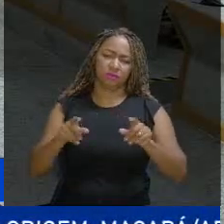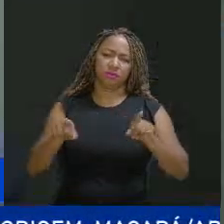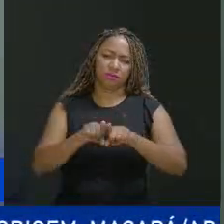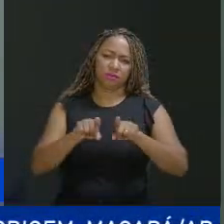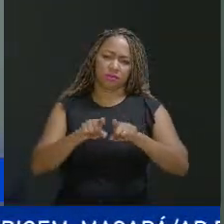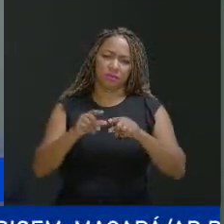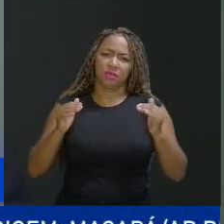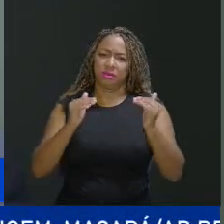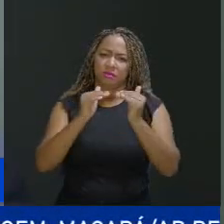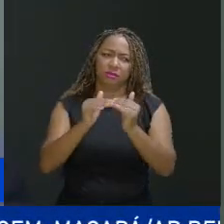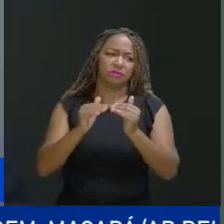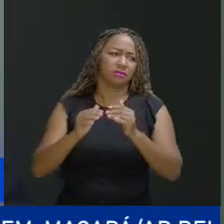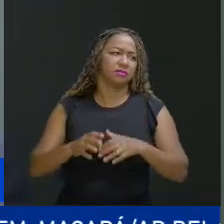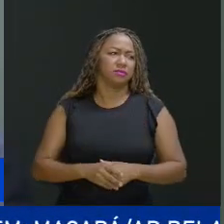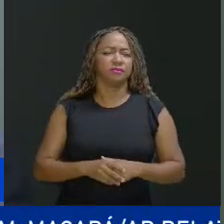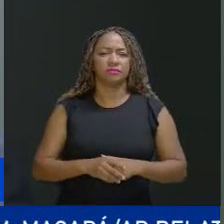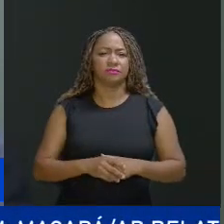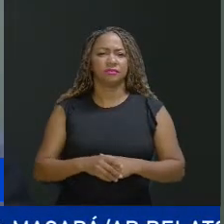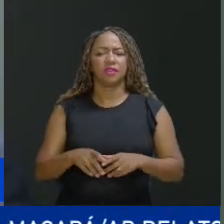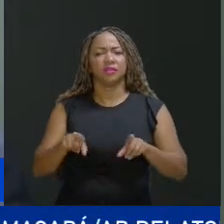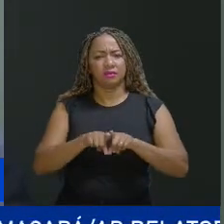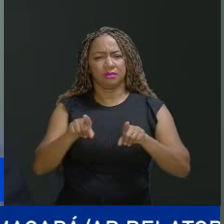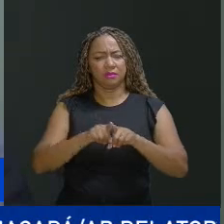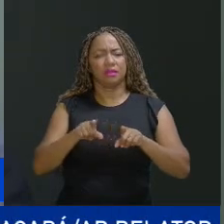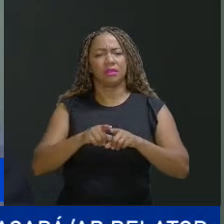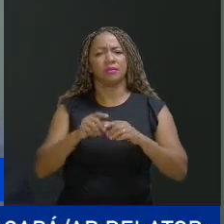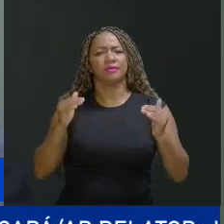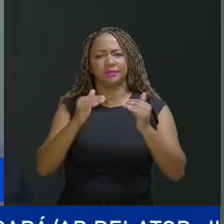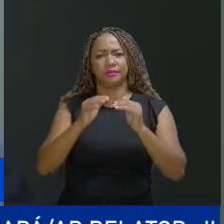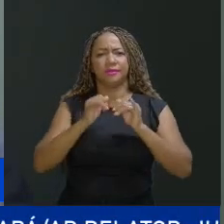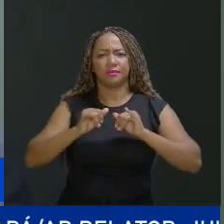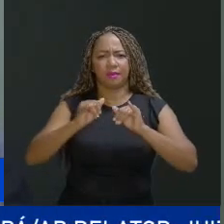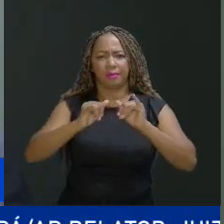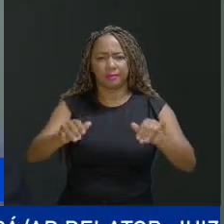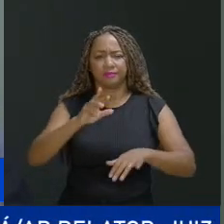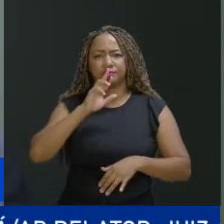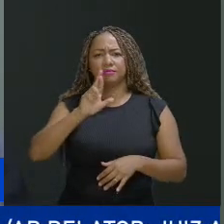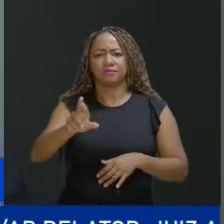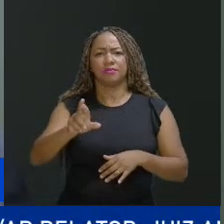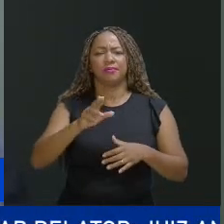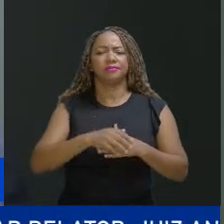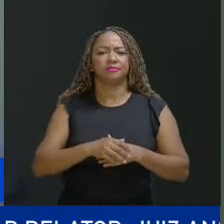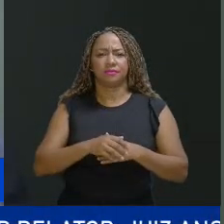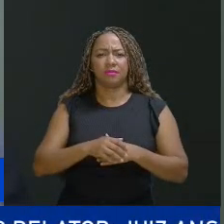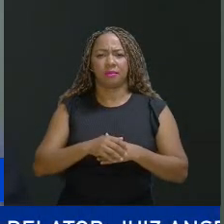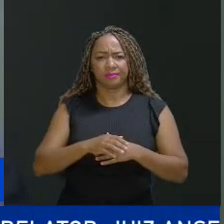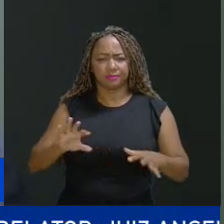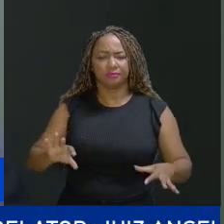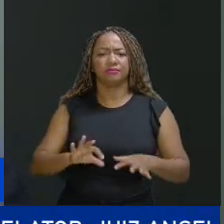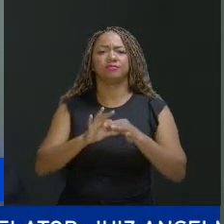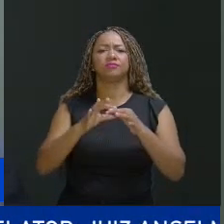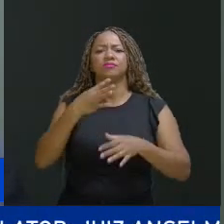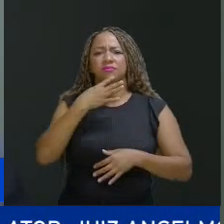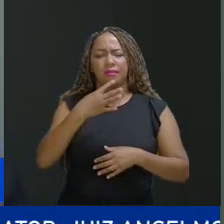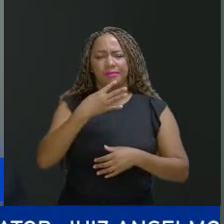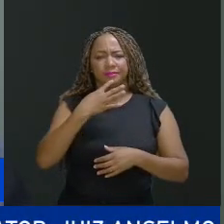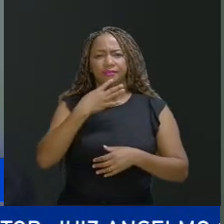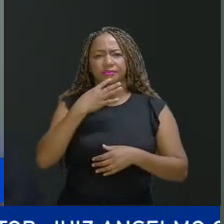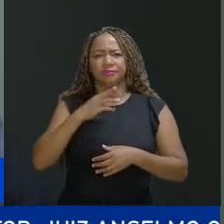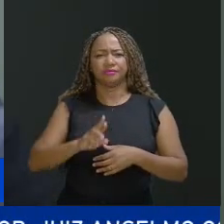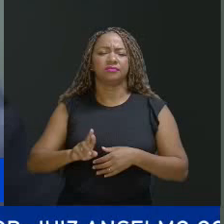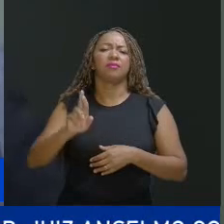Também acompanho, presidente. Eu também acompanho, proclamo o resultado. O pleno, à unanimidade, conheceu